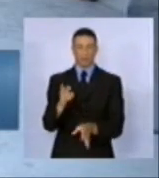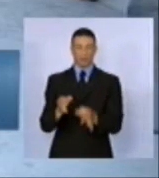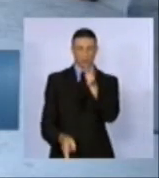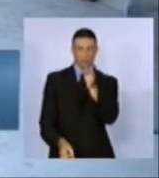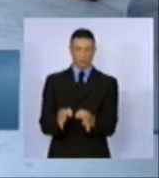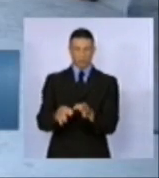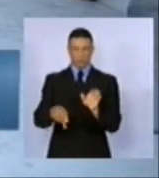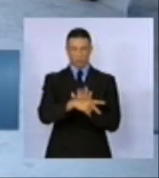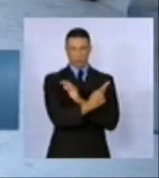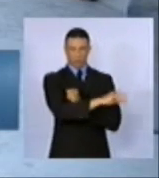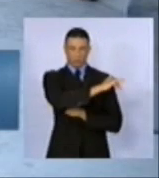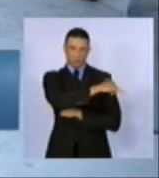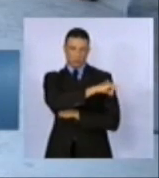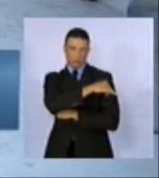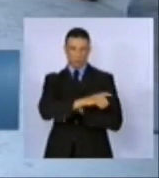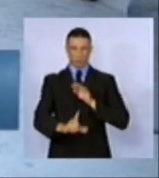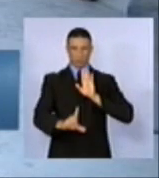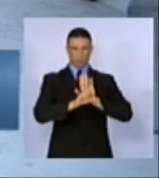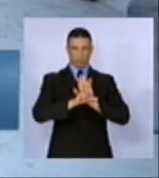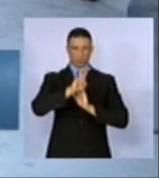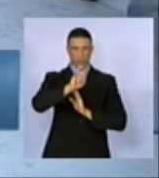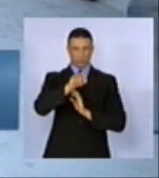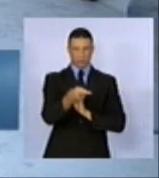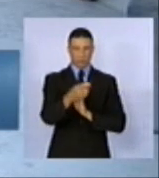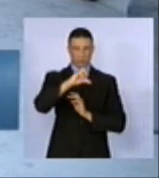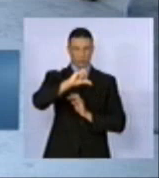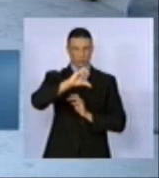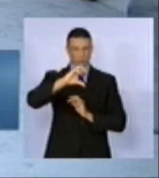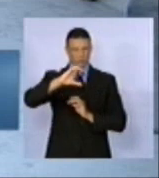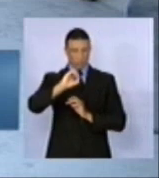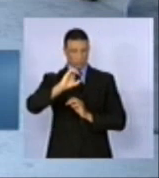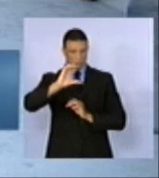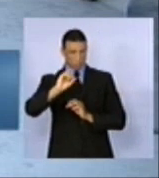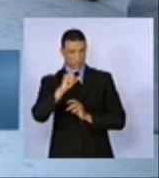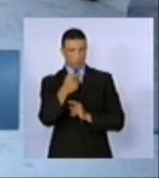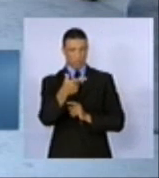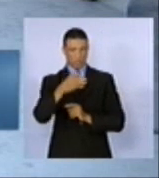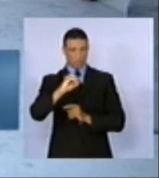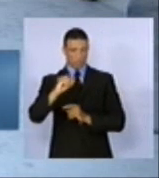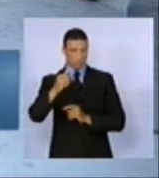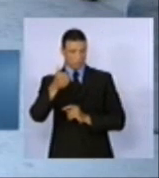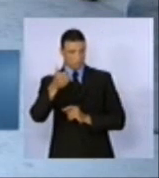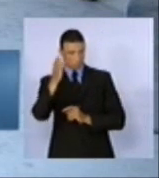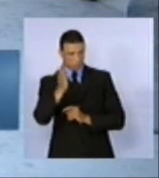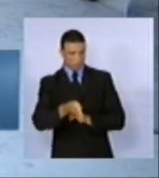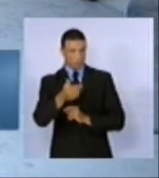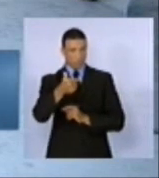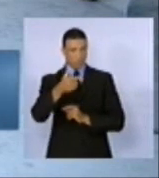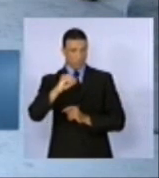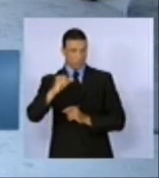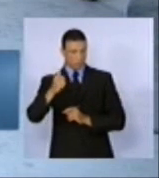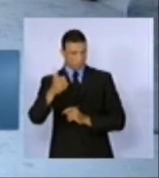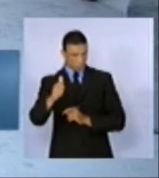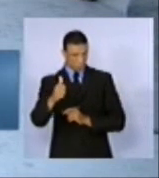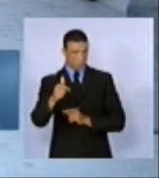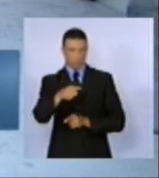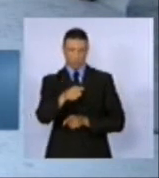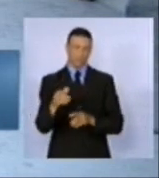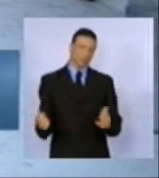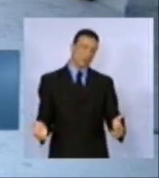Estado do Rio de Janeiro a lei 5990 de 2011 que possibilita então adaptação gradativa